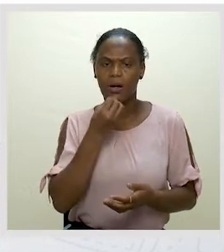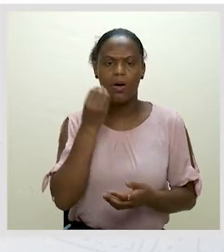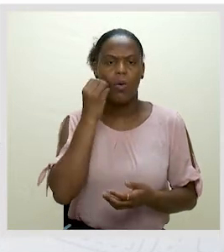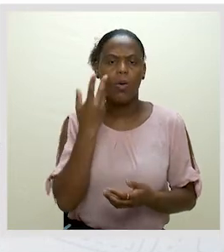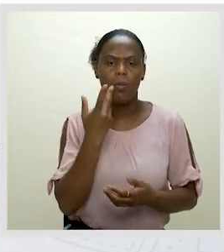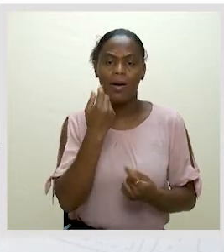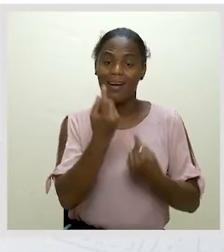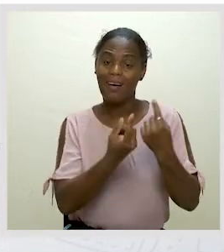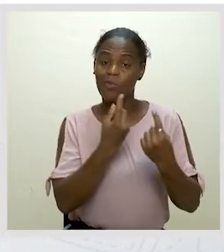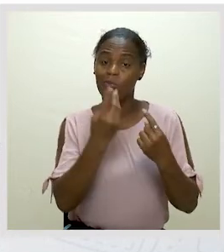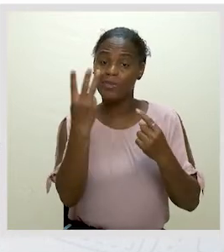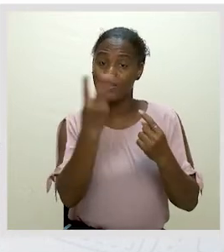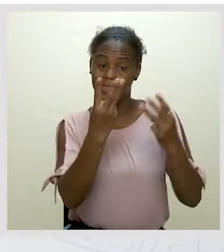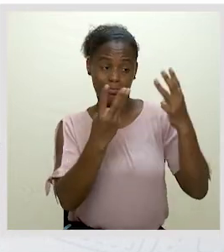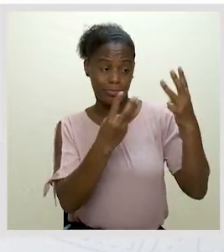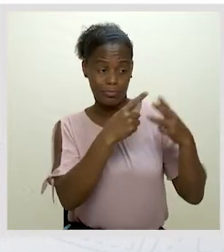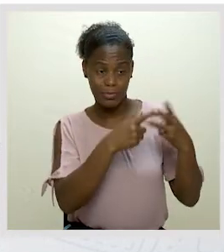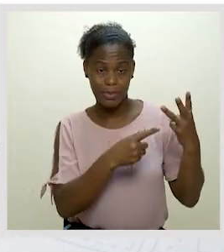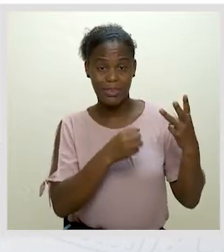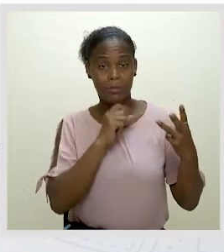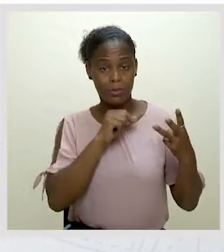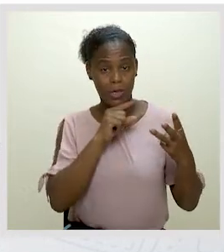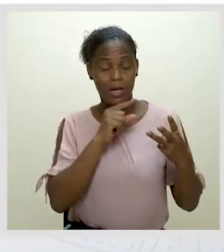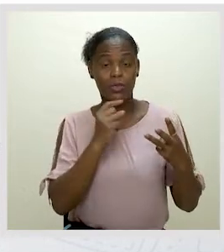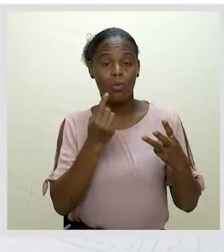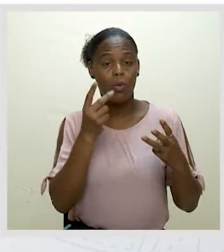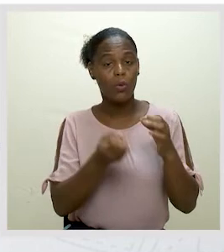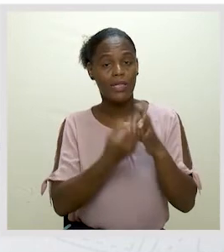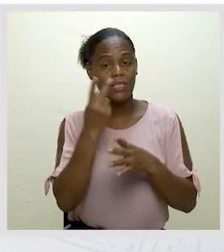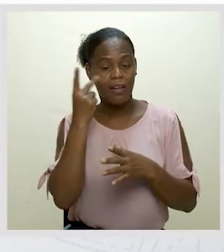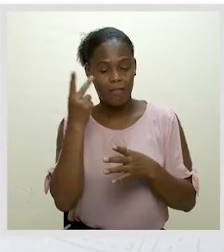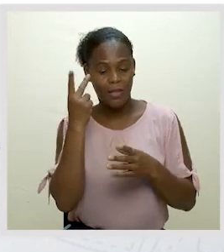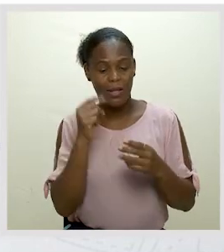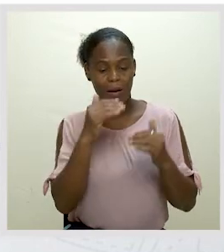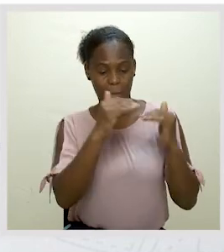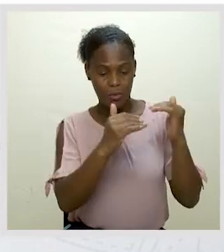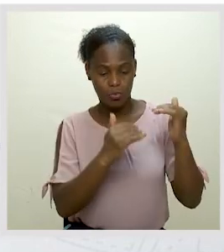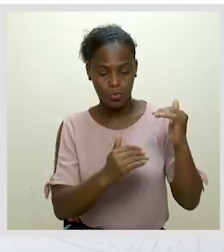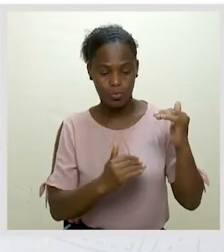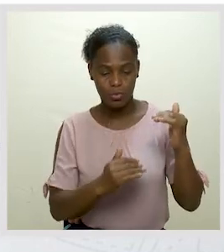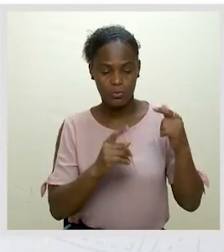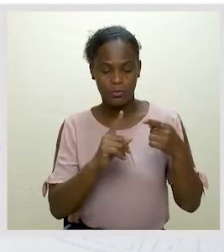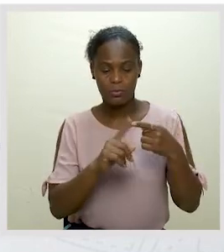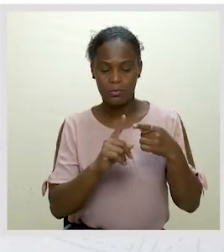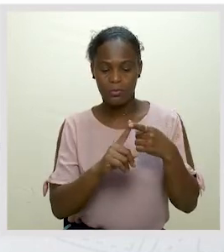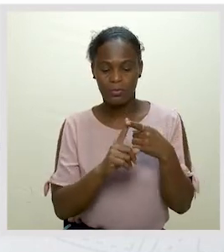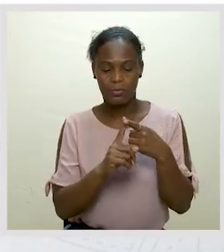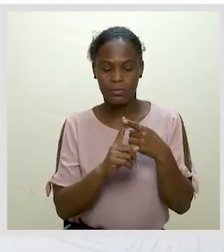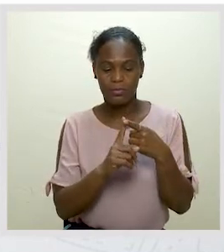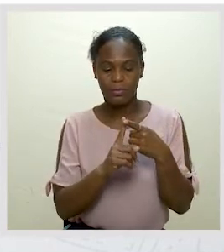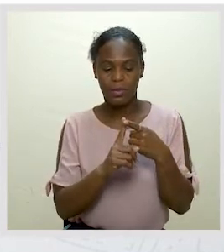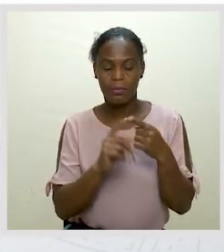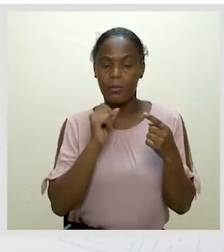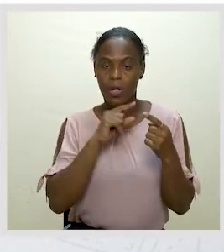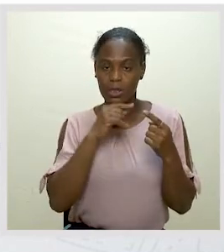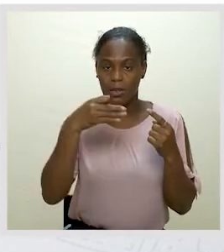caracterize cada uma das 3 hipóteses sobre a origem da vida, abaixo indicadas.